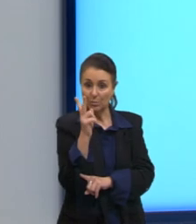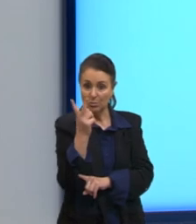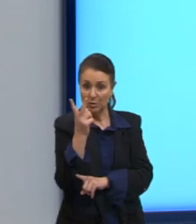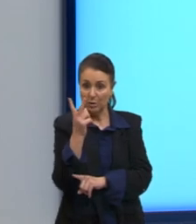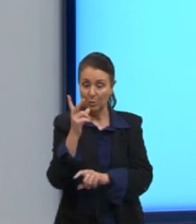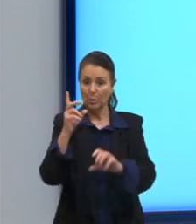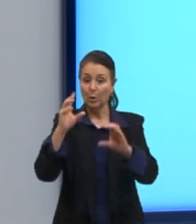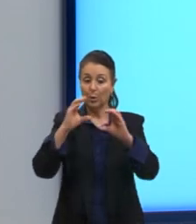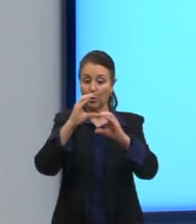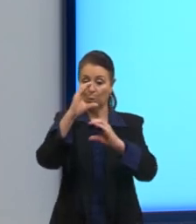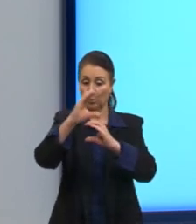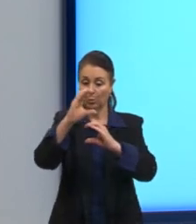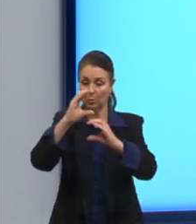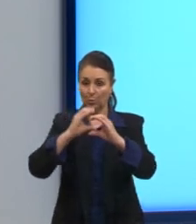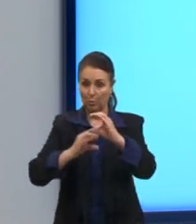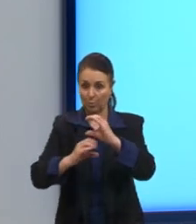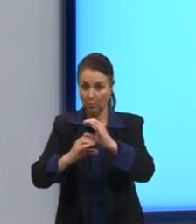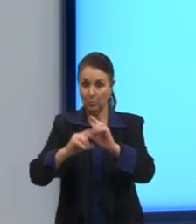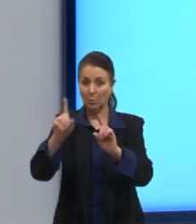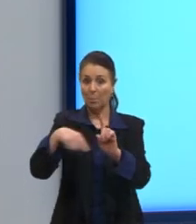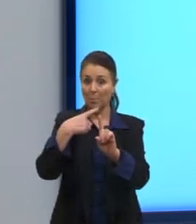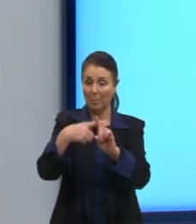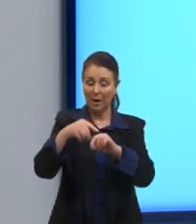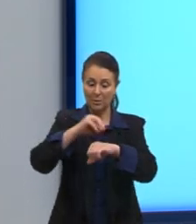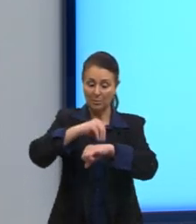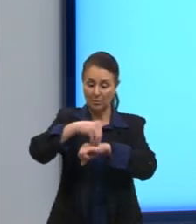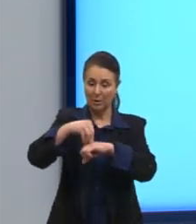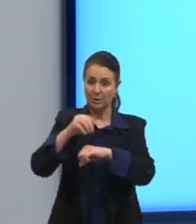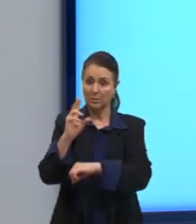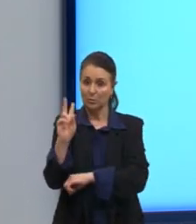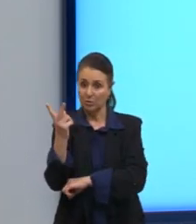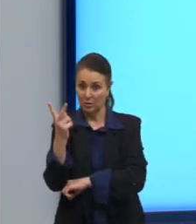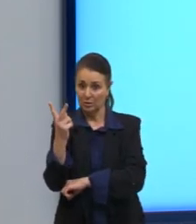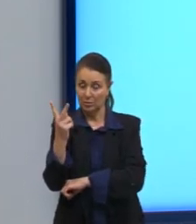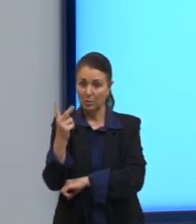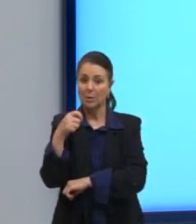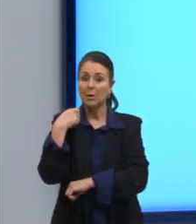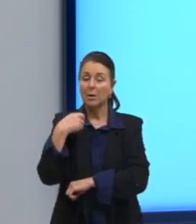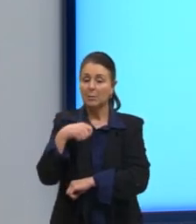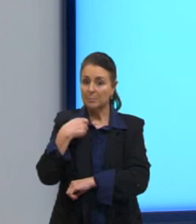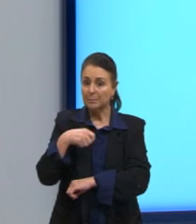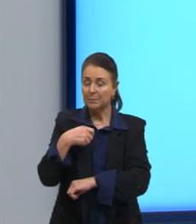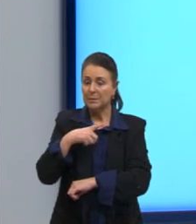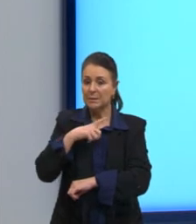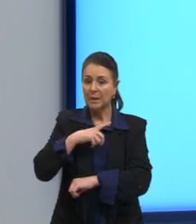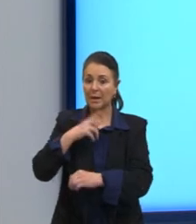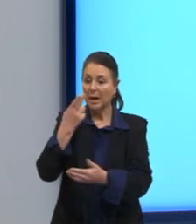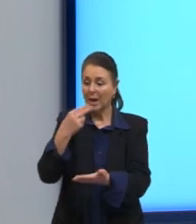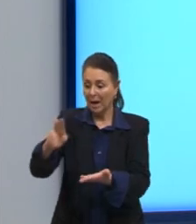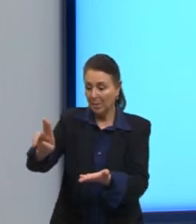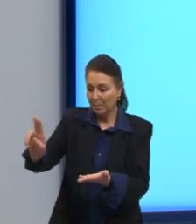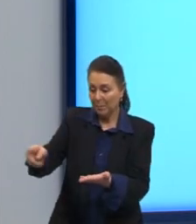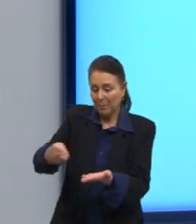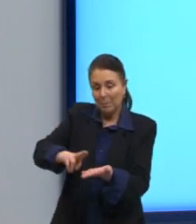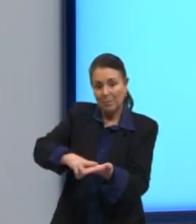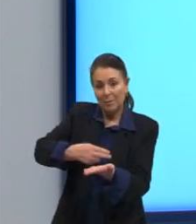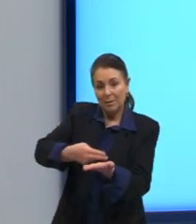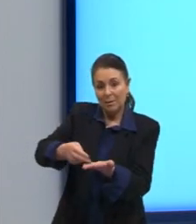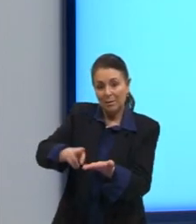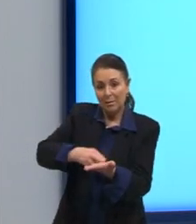composto Estou adicionando mais moléculas de hidrogênio porque já tem né É por isso que a gente conhece a margarina como gordura